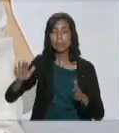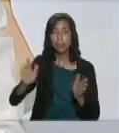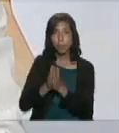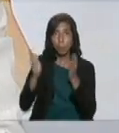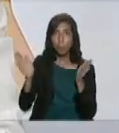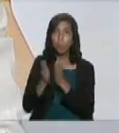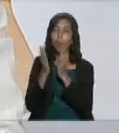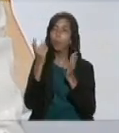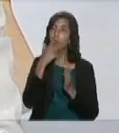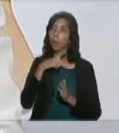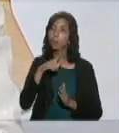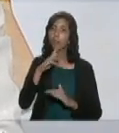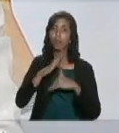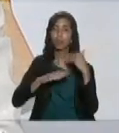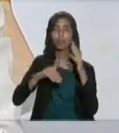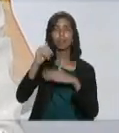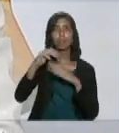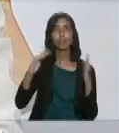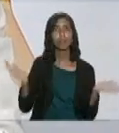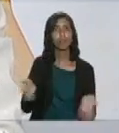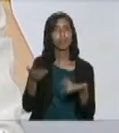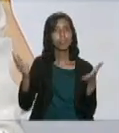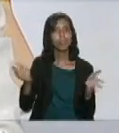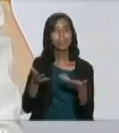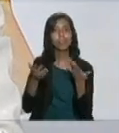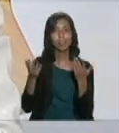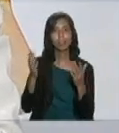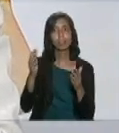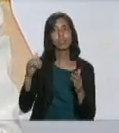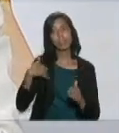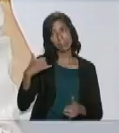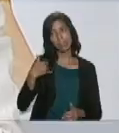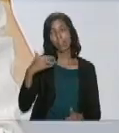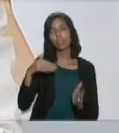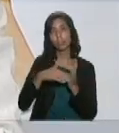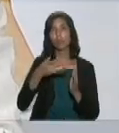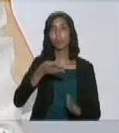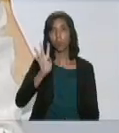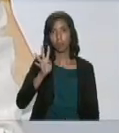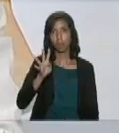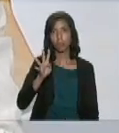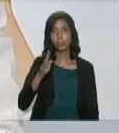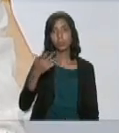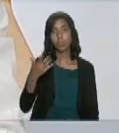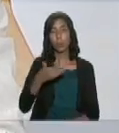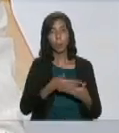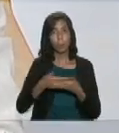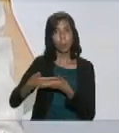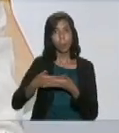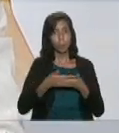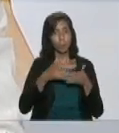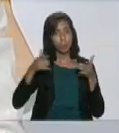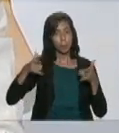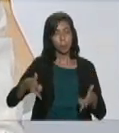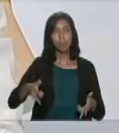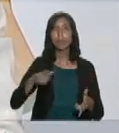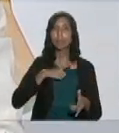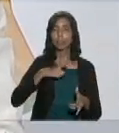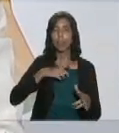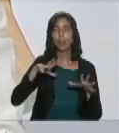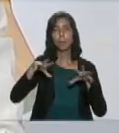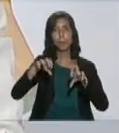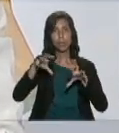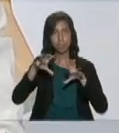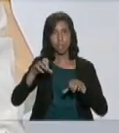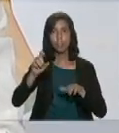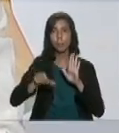renda essa qualidade dos estímulos de 0 a 4 anos. Então, no berçário, a gente atua com a